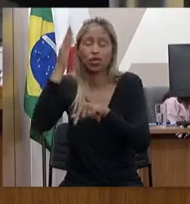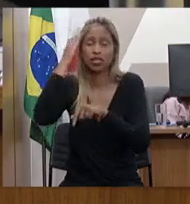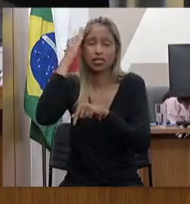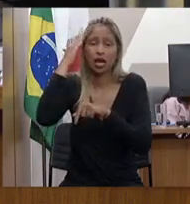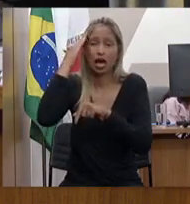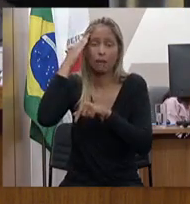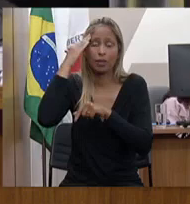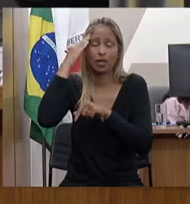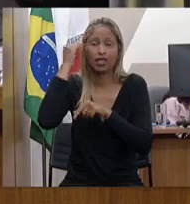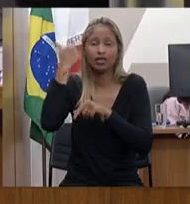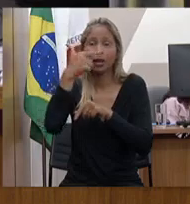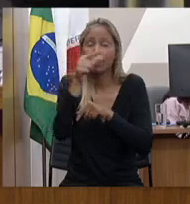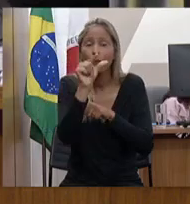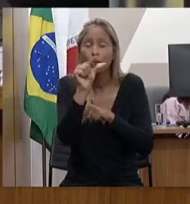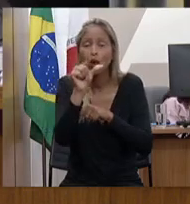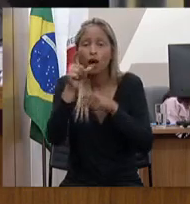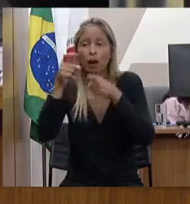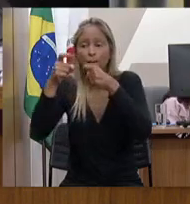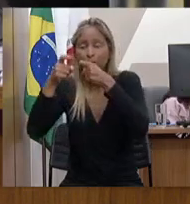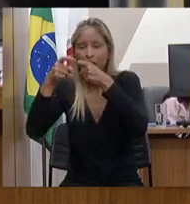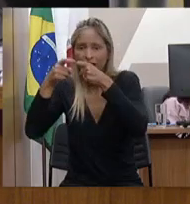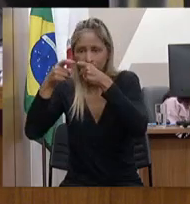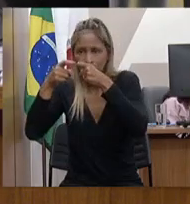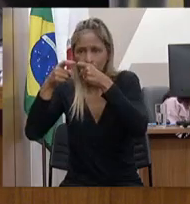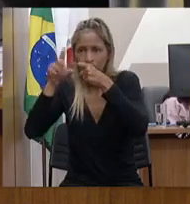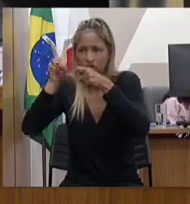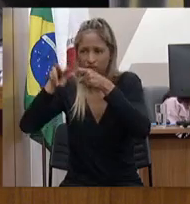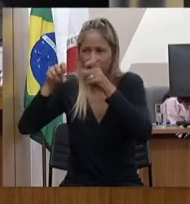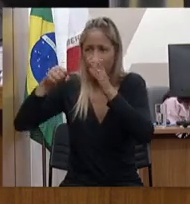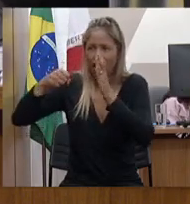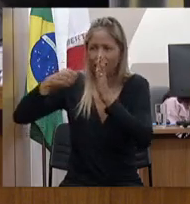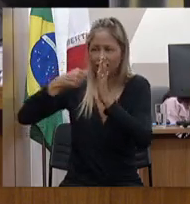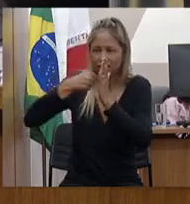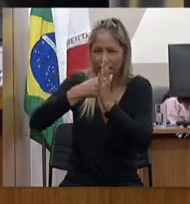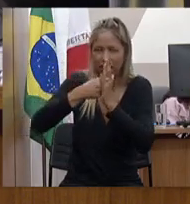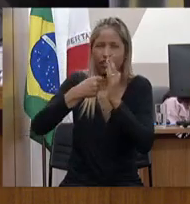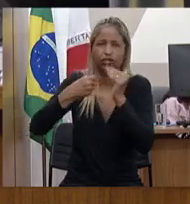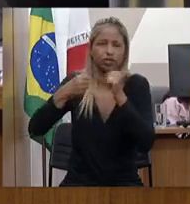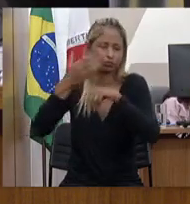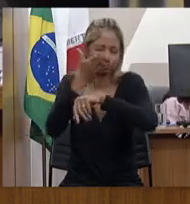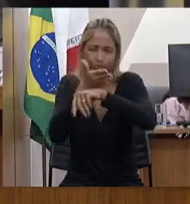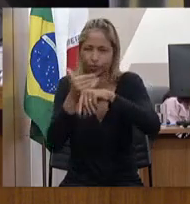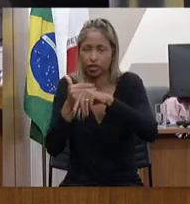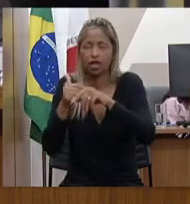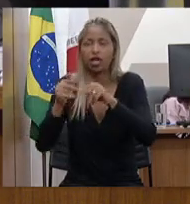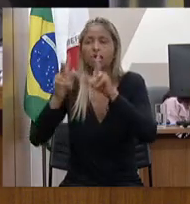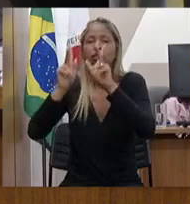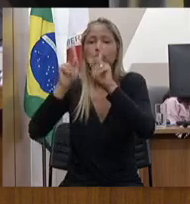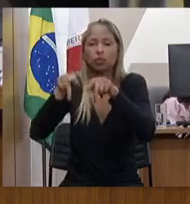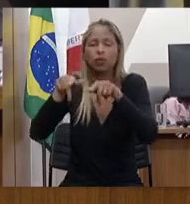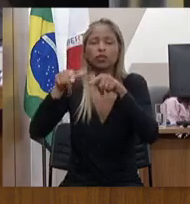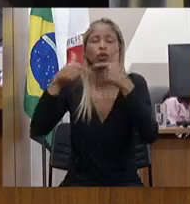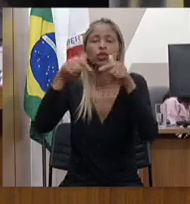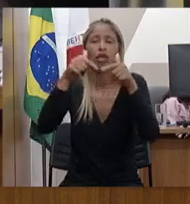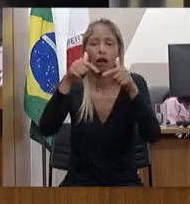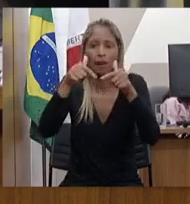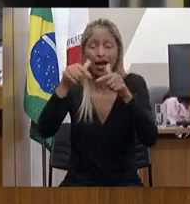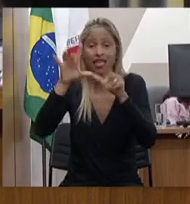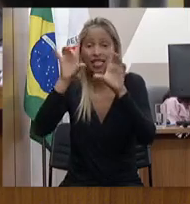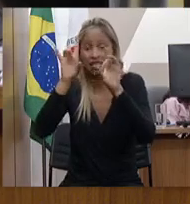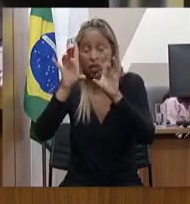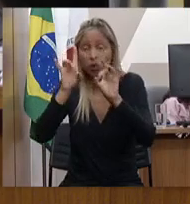esse dado que todo médico que atende um acidentado todo o sistema de saúde que atende um acidentado e